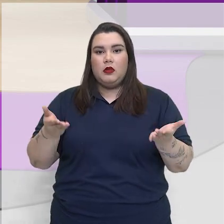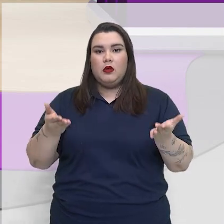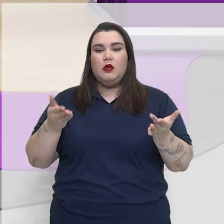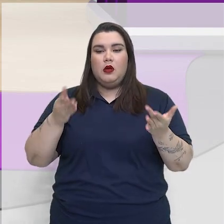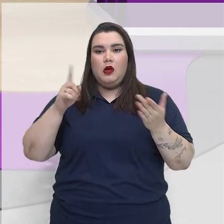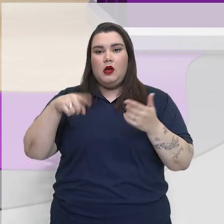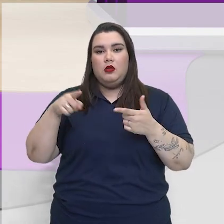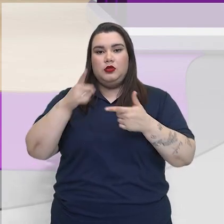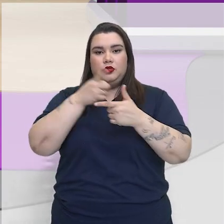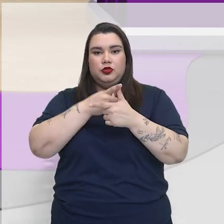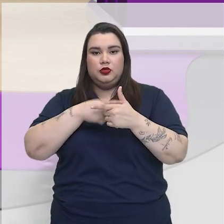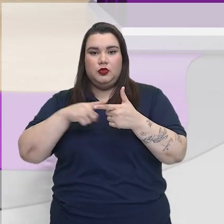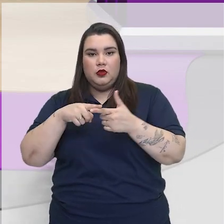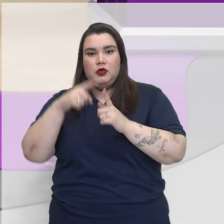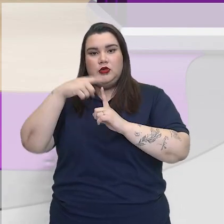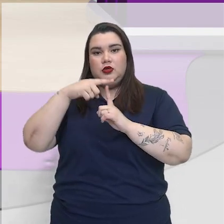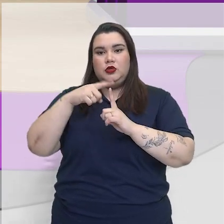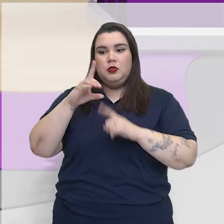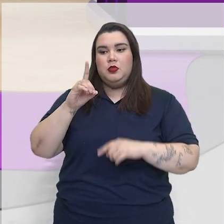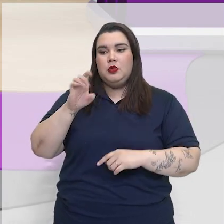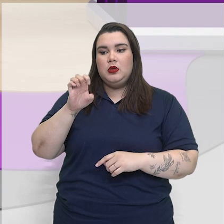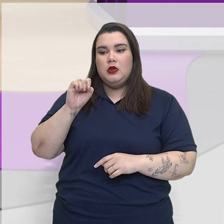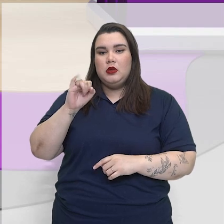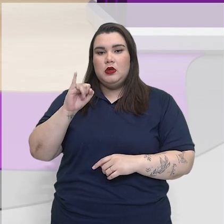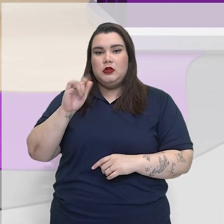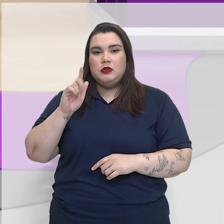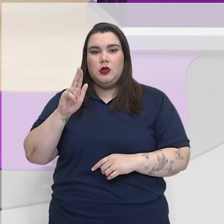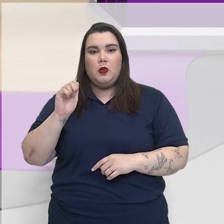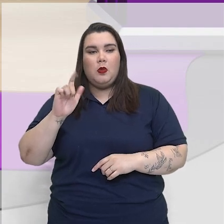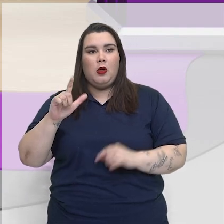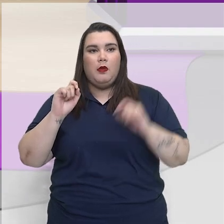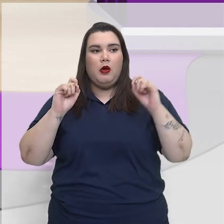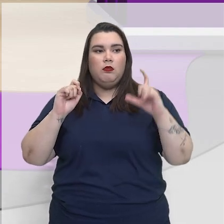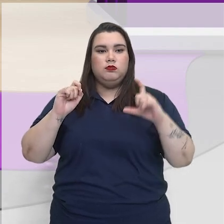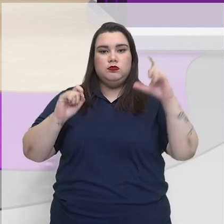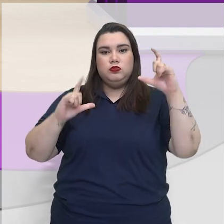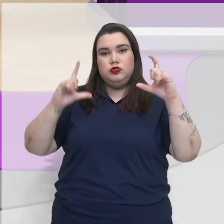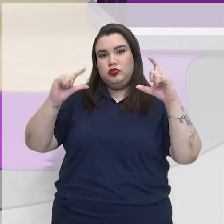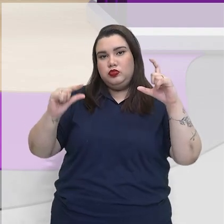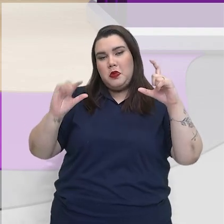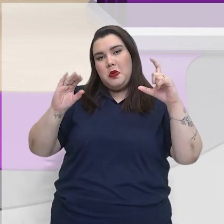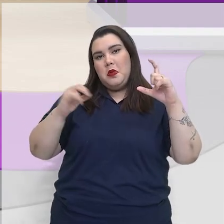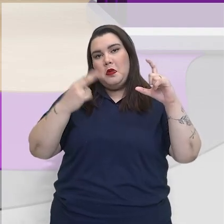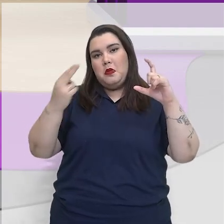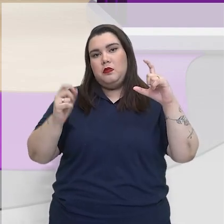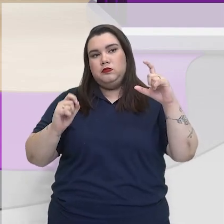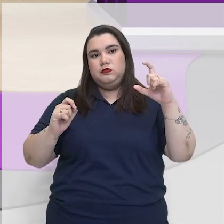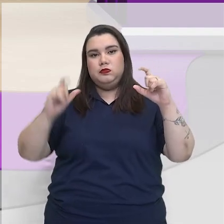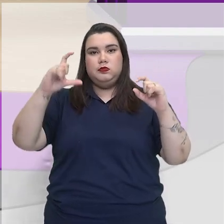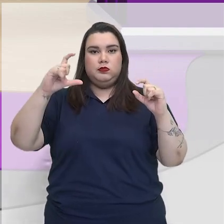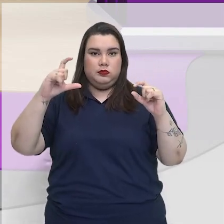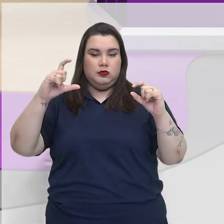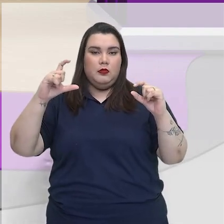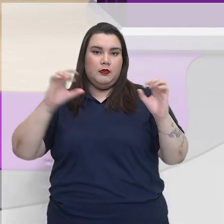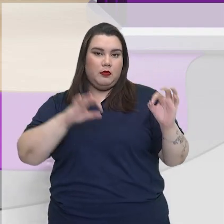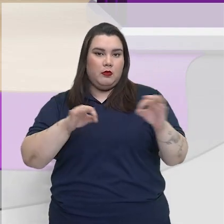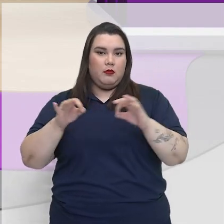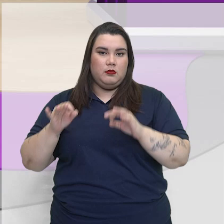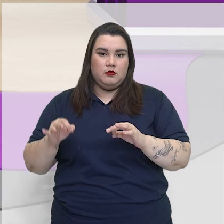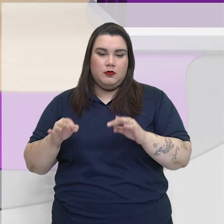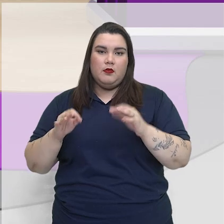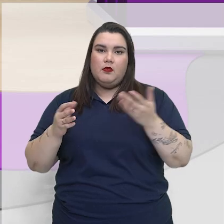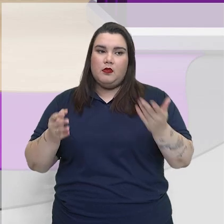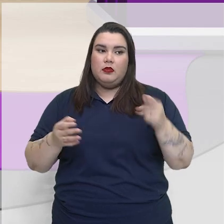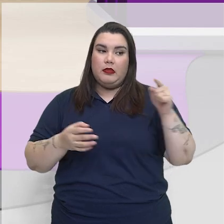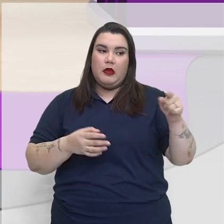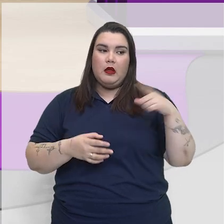é dividir em partes desiguais. Olha essa situação bem retratada, né? Gostariam de comprar um presente, porém, uma tinha só